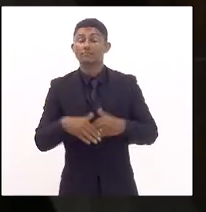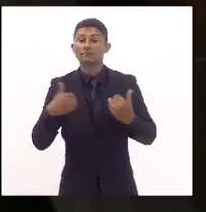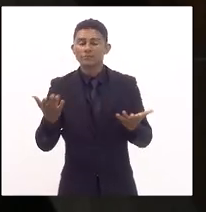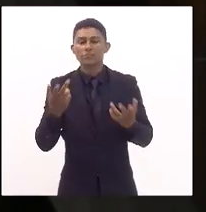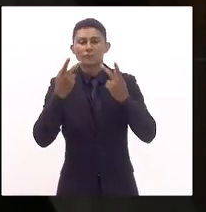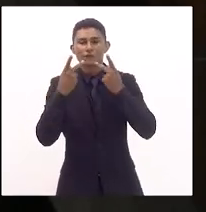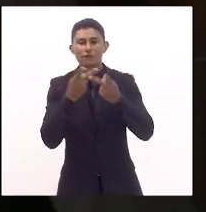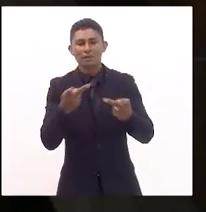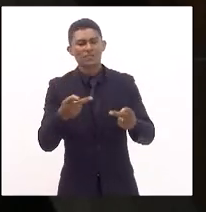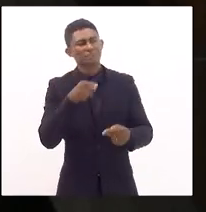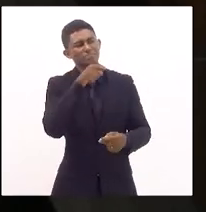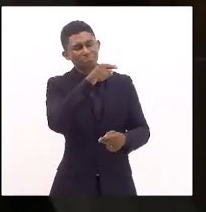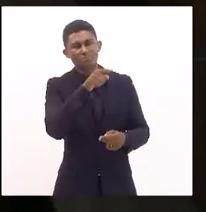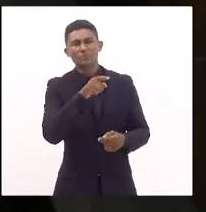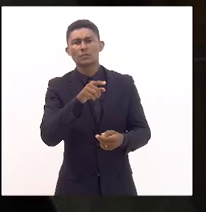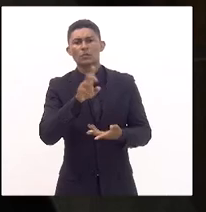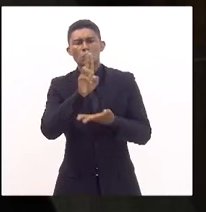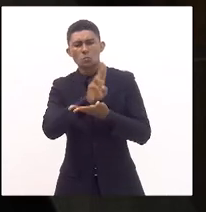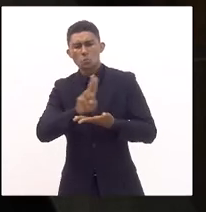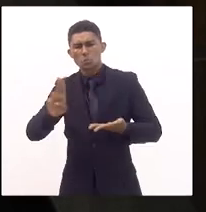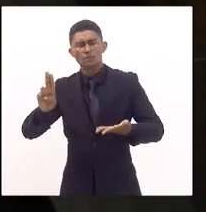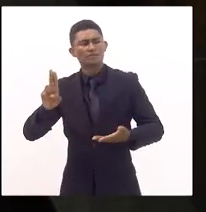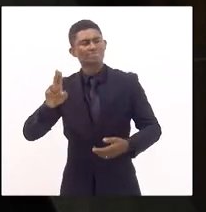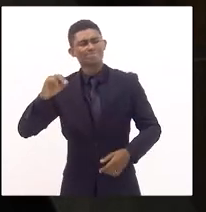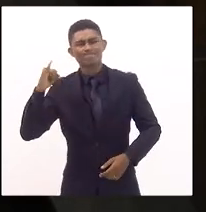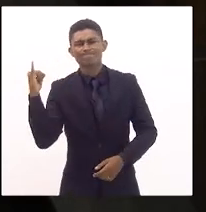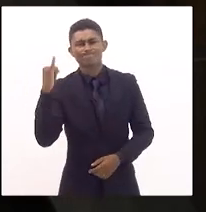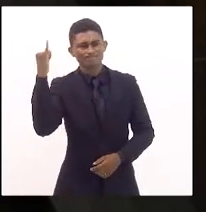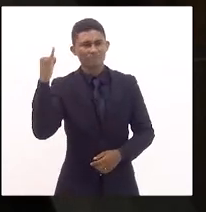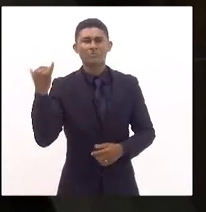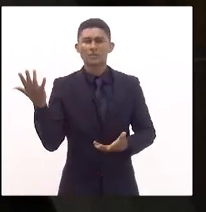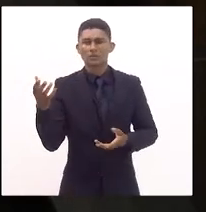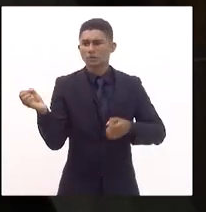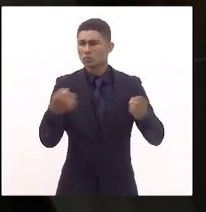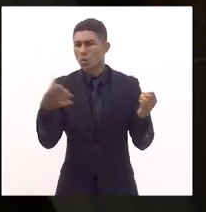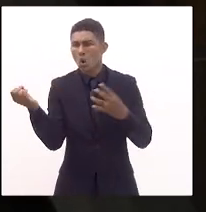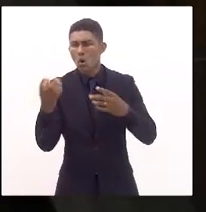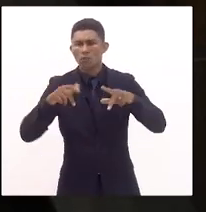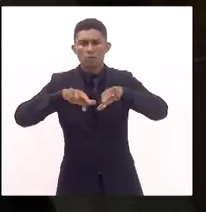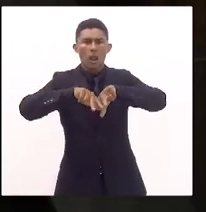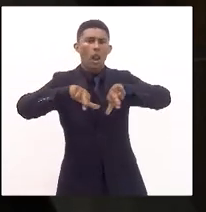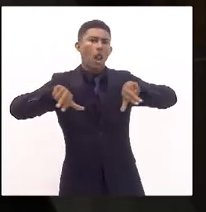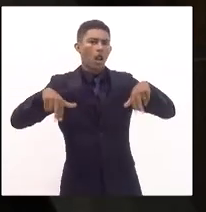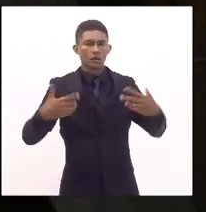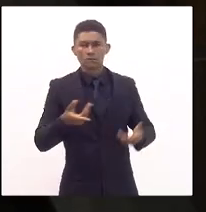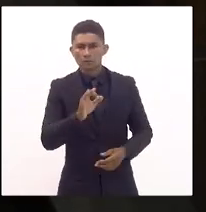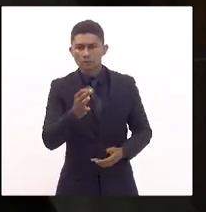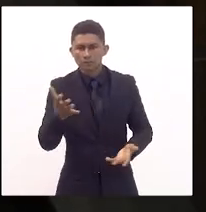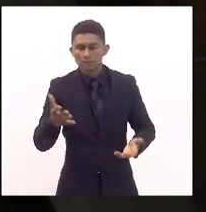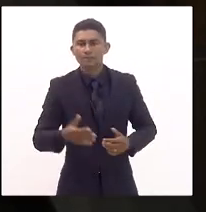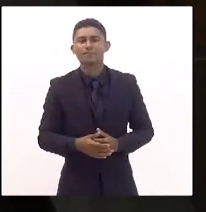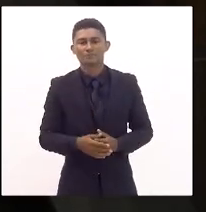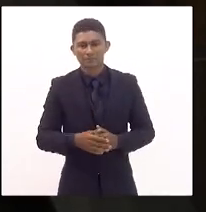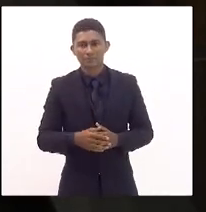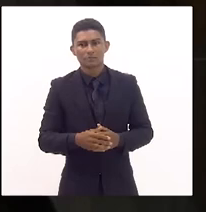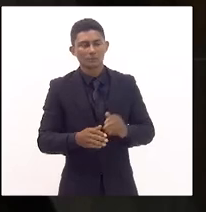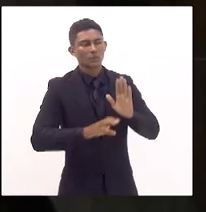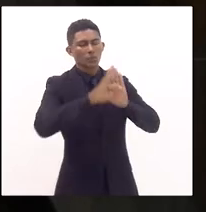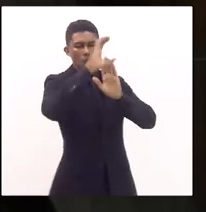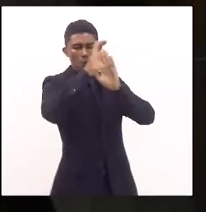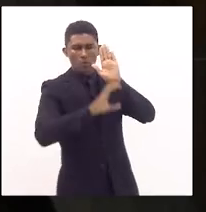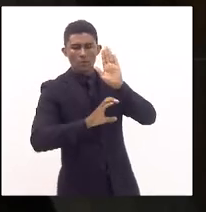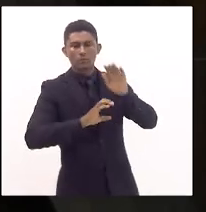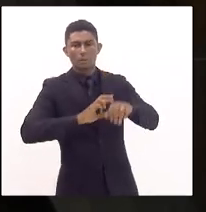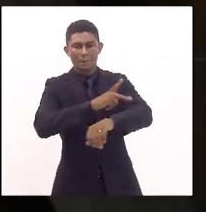caráter inovador, o caráter, enfim, absolutamente pioneiro do currículo do curso de